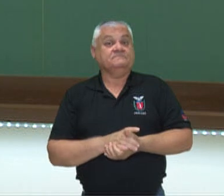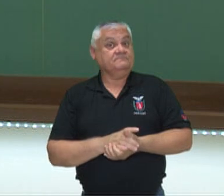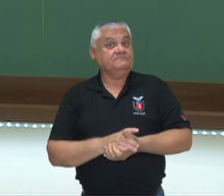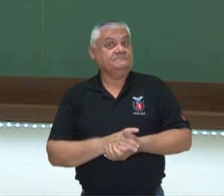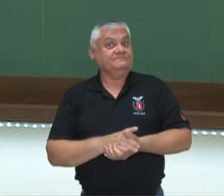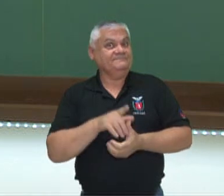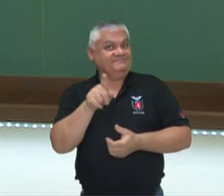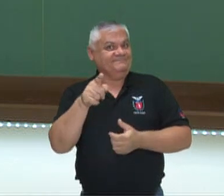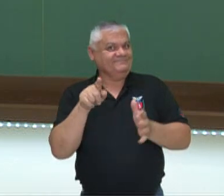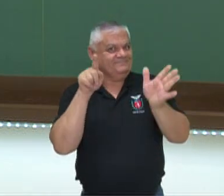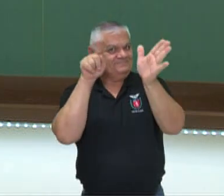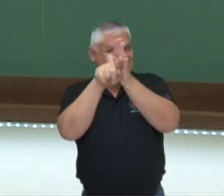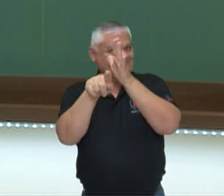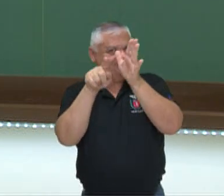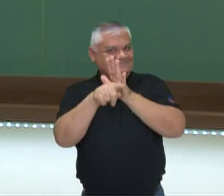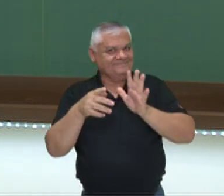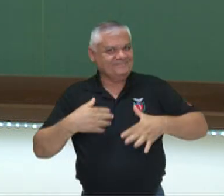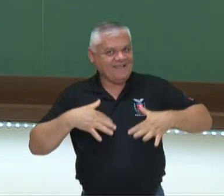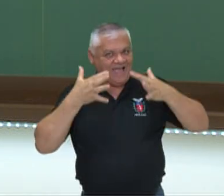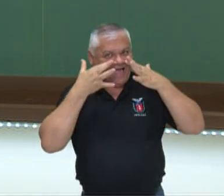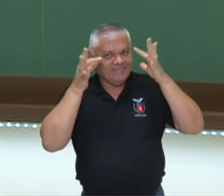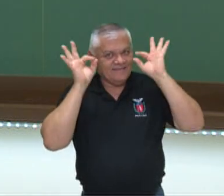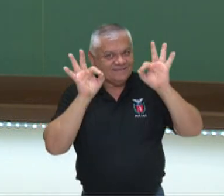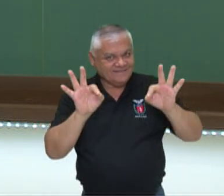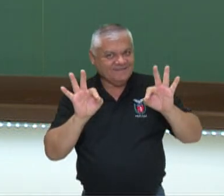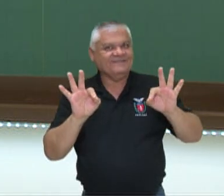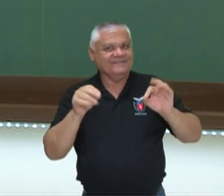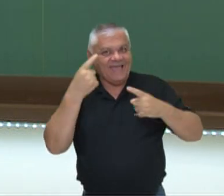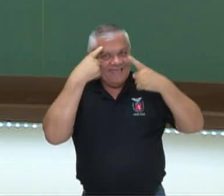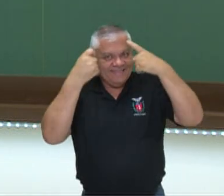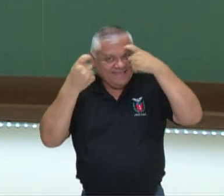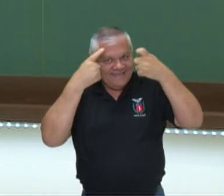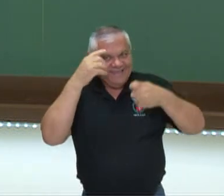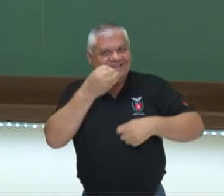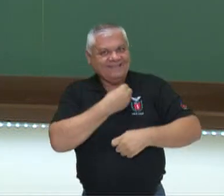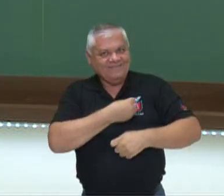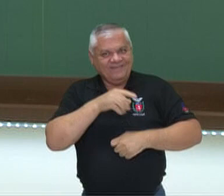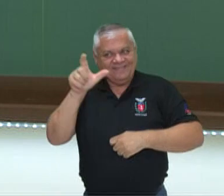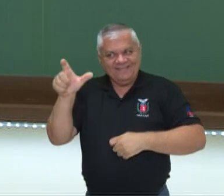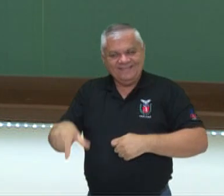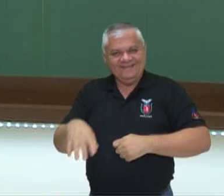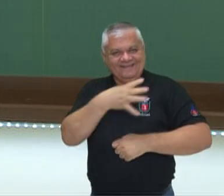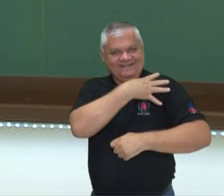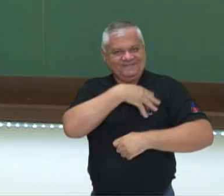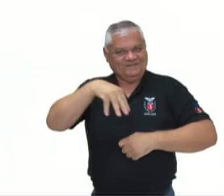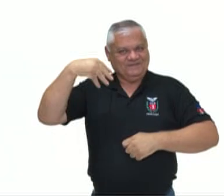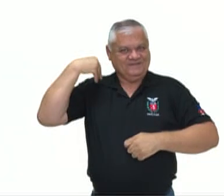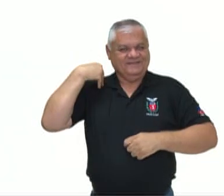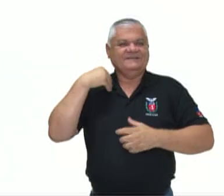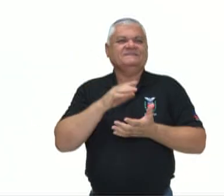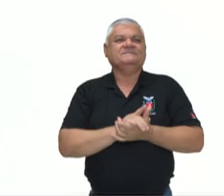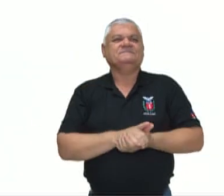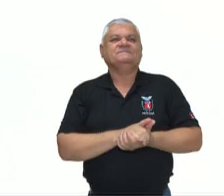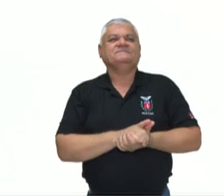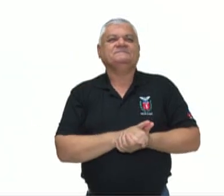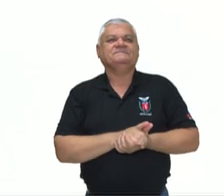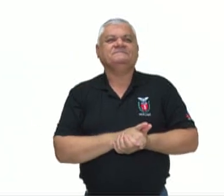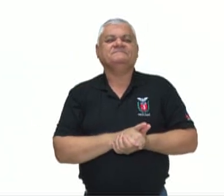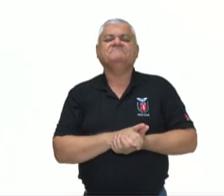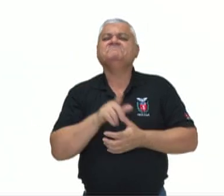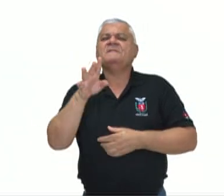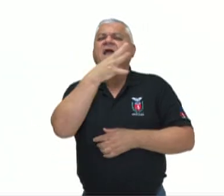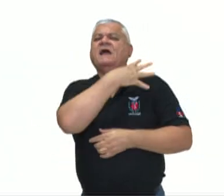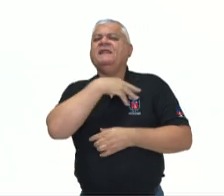vocês prestaram bastante atenção nas ideias, na vida desse filósofo tão importante. Quando retornou a Atenas,